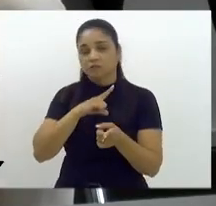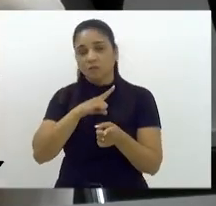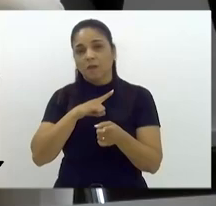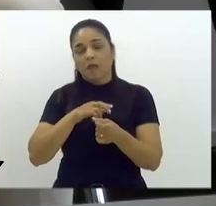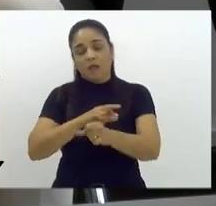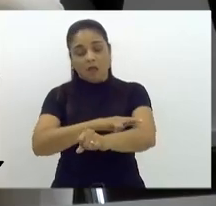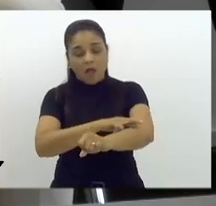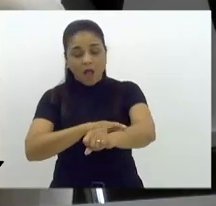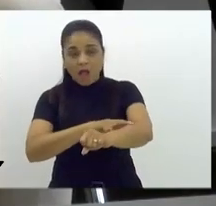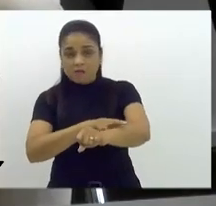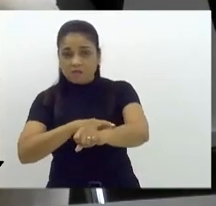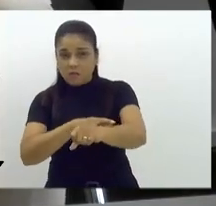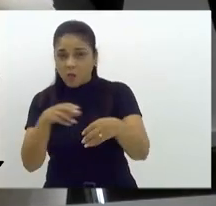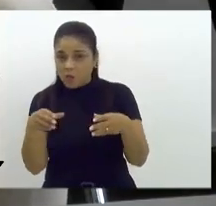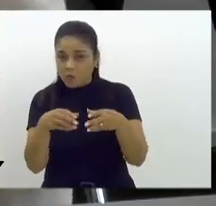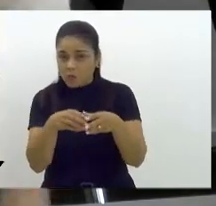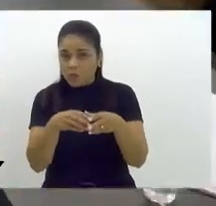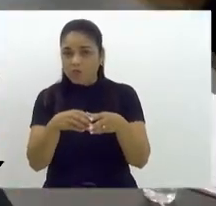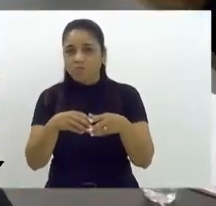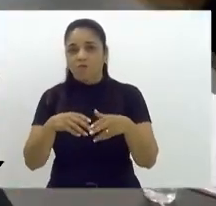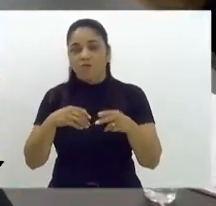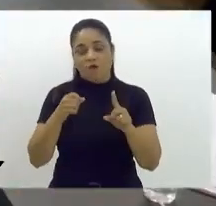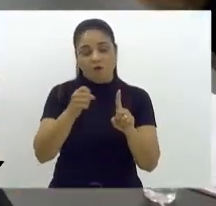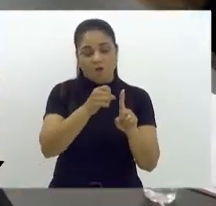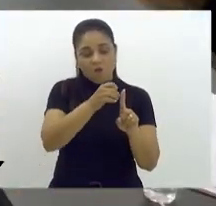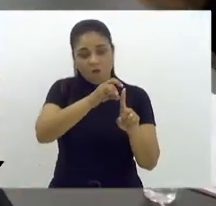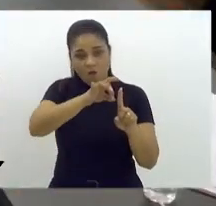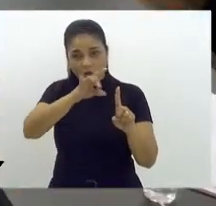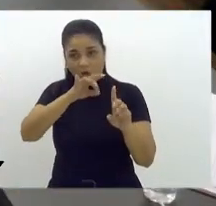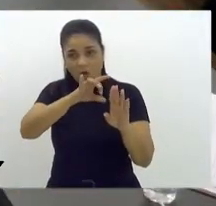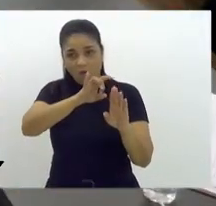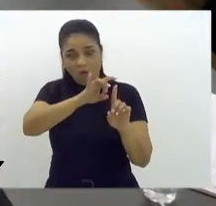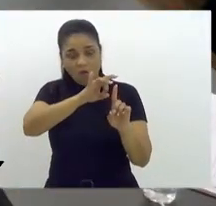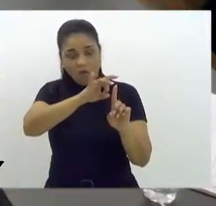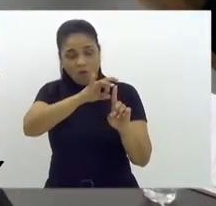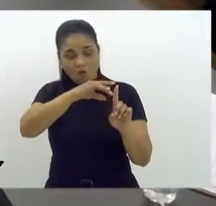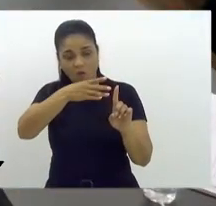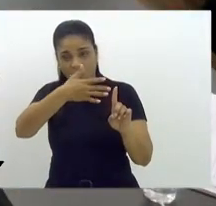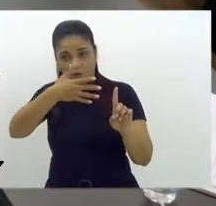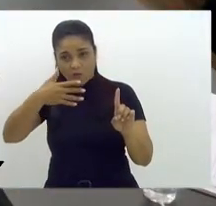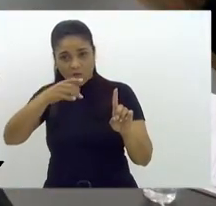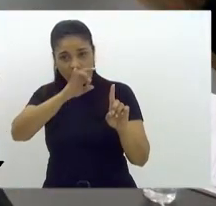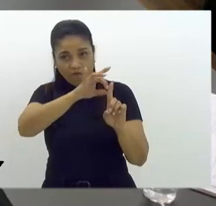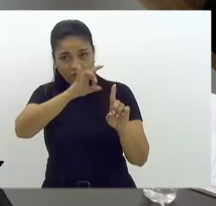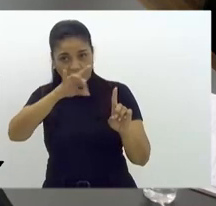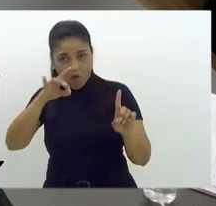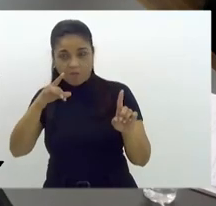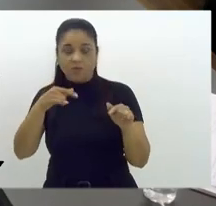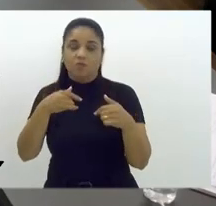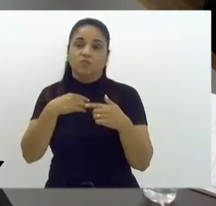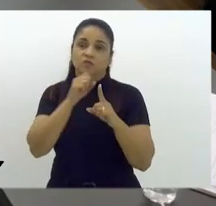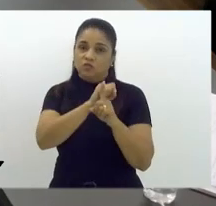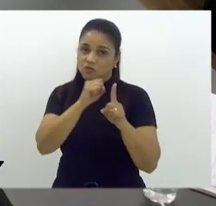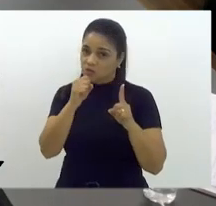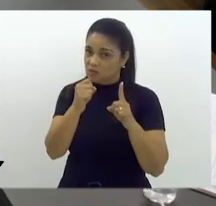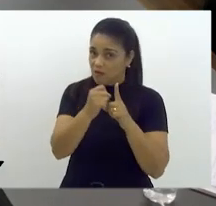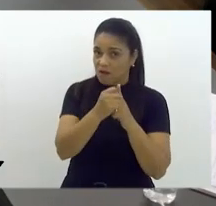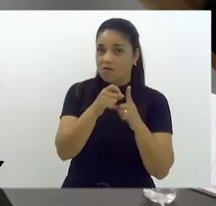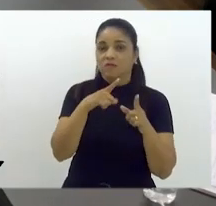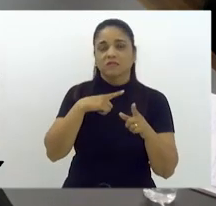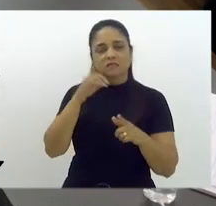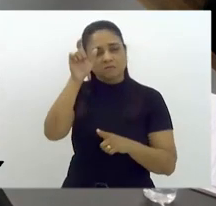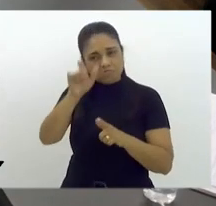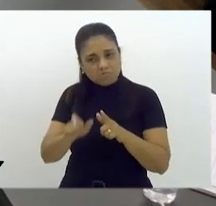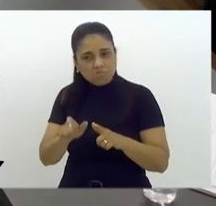o corte é homofóbico transfóbico idade e social é porque a gente sabe que a maioria das mulheres são